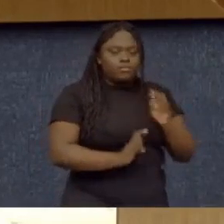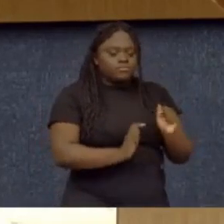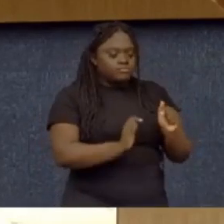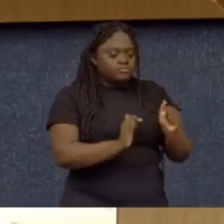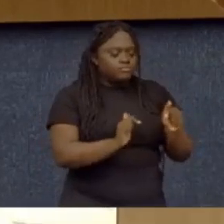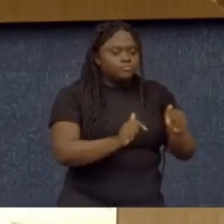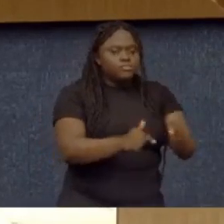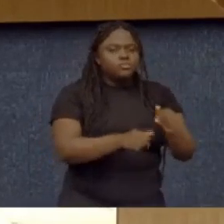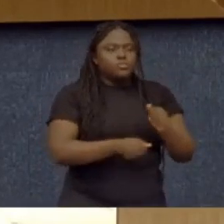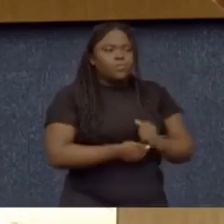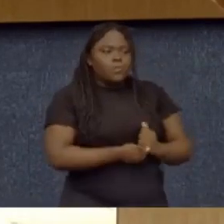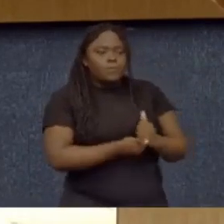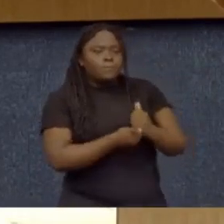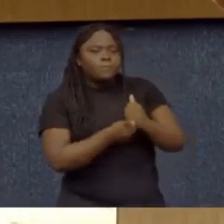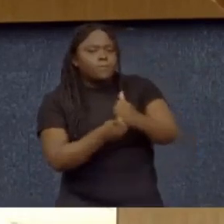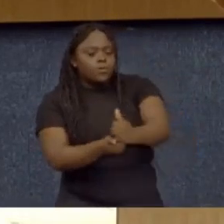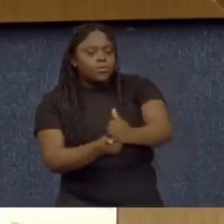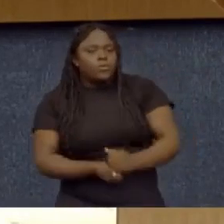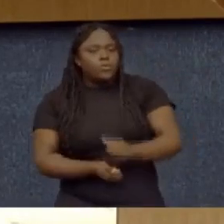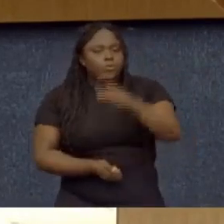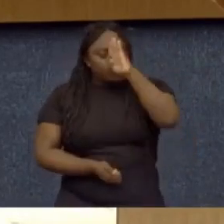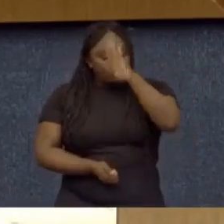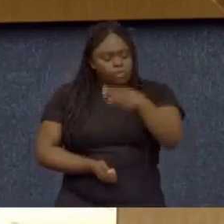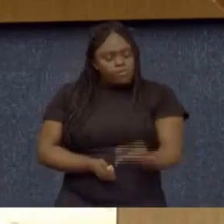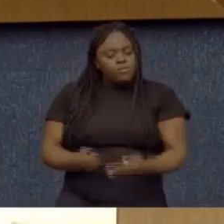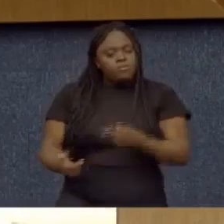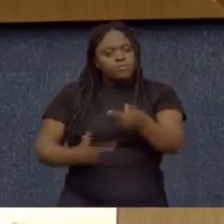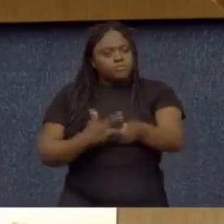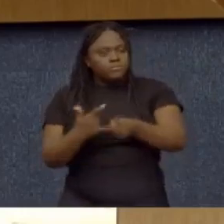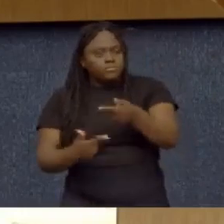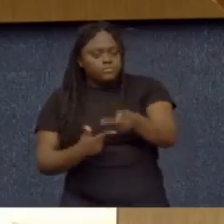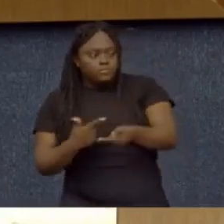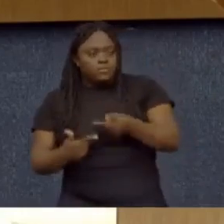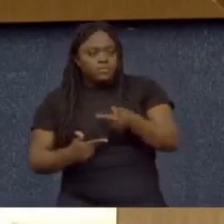cada gesto de apoio, cada honra de trabalho,